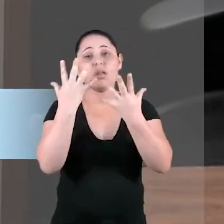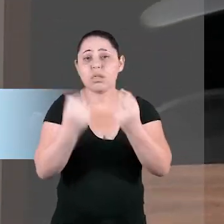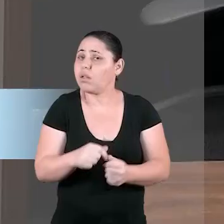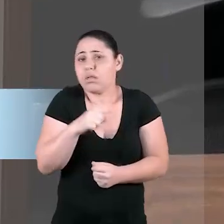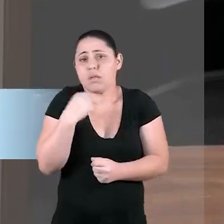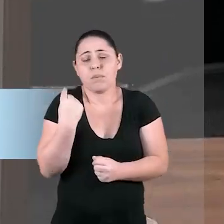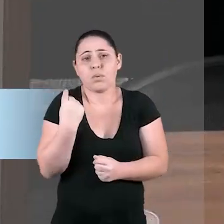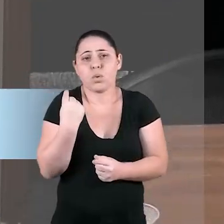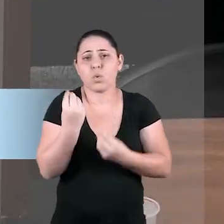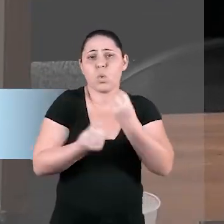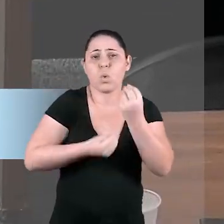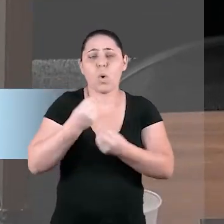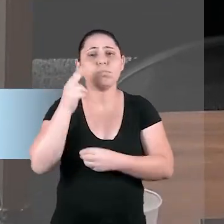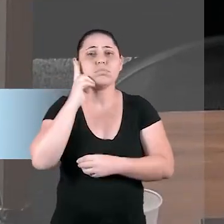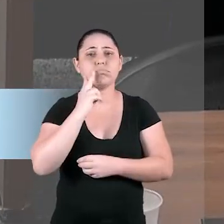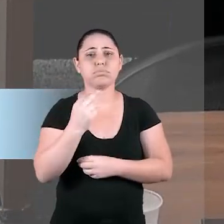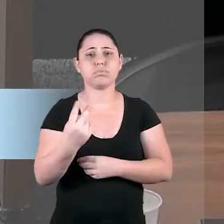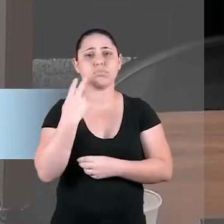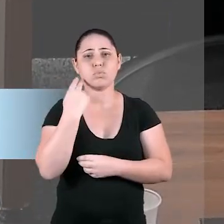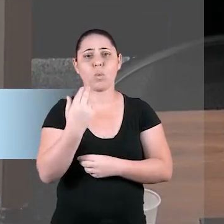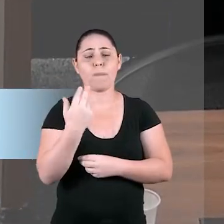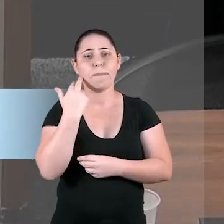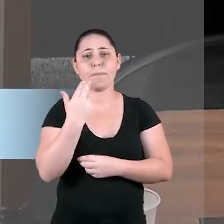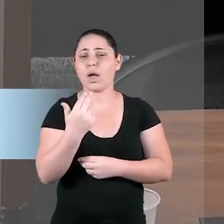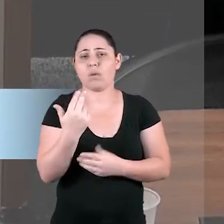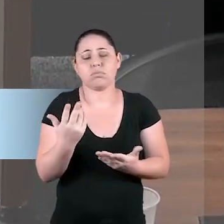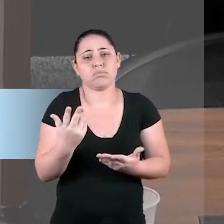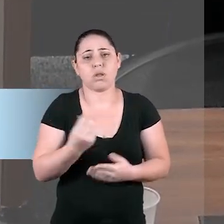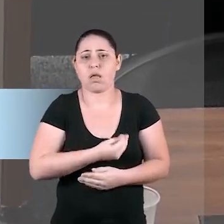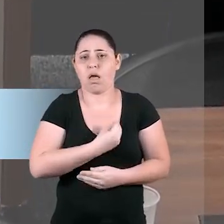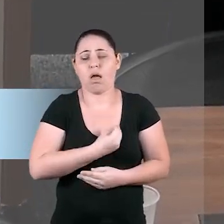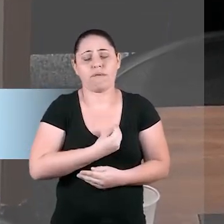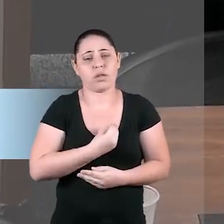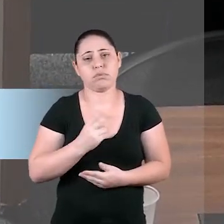e aceitação da morte como um processo natural.